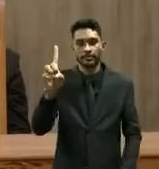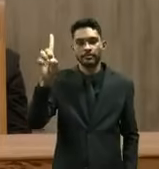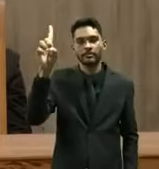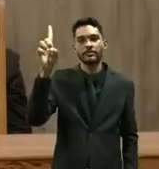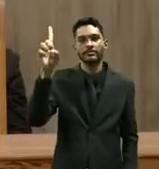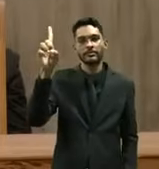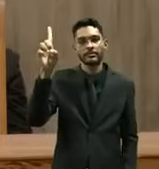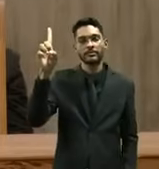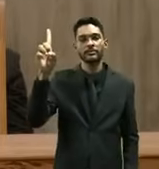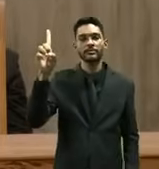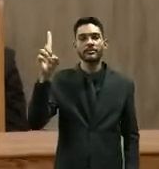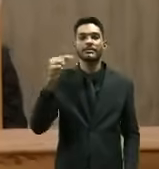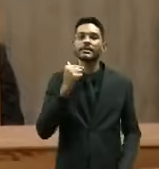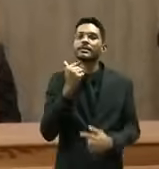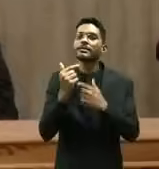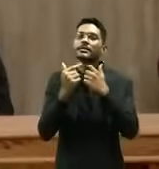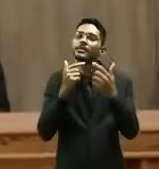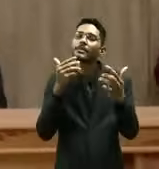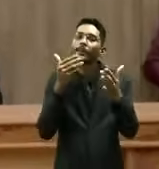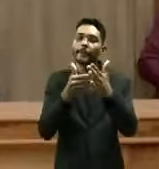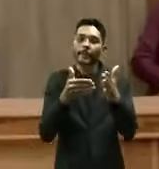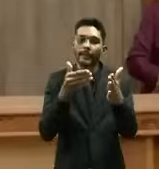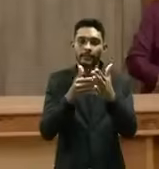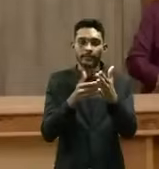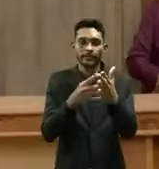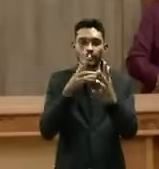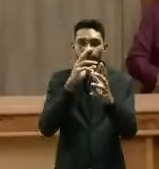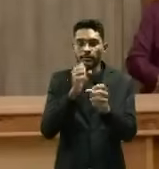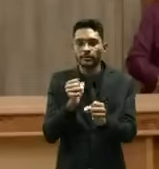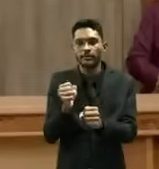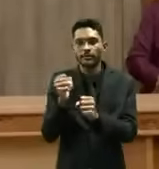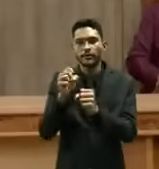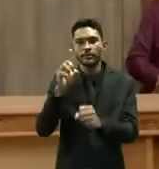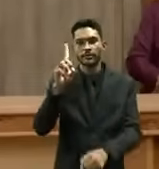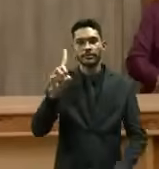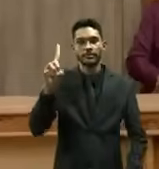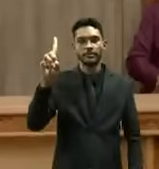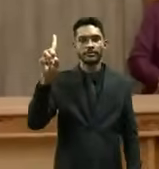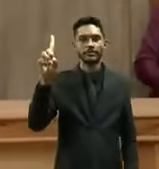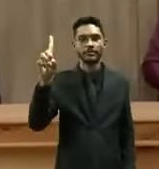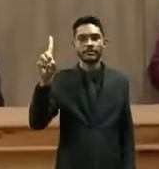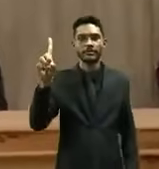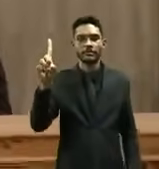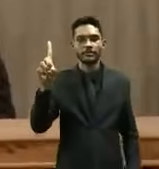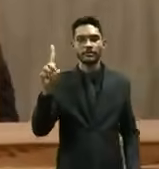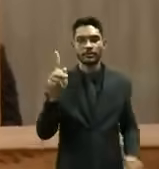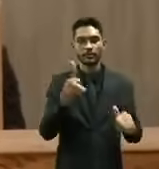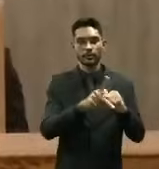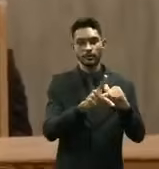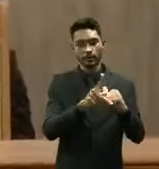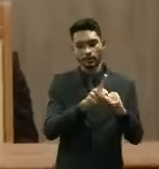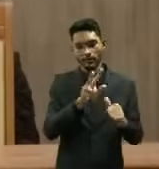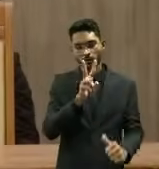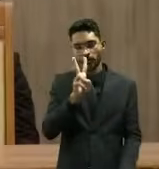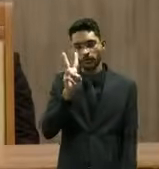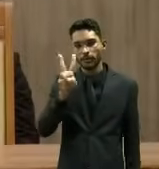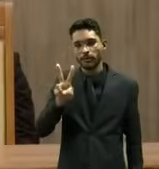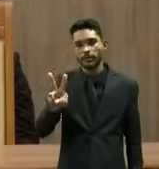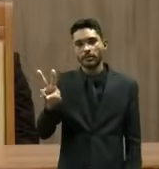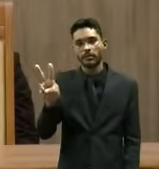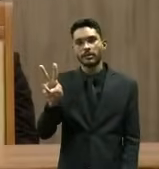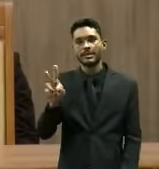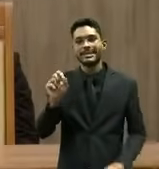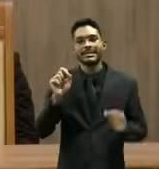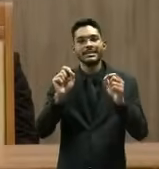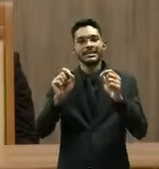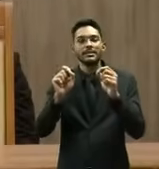Deus ninguém pede aí quando Pedro olhou e disse quem sou eu para resistir